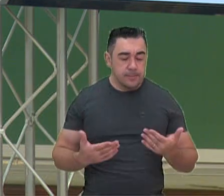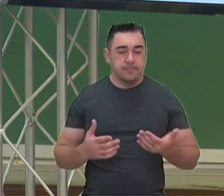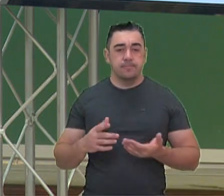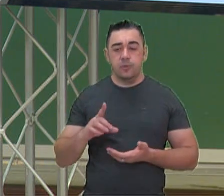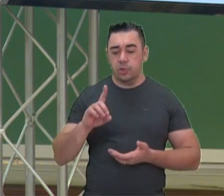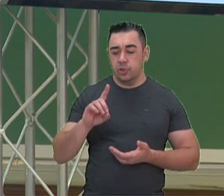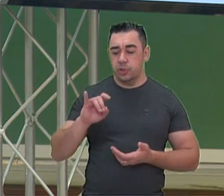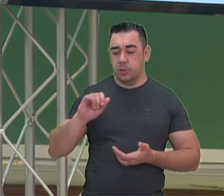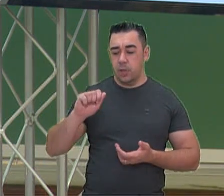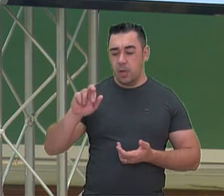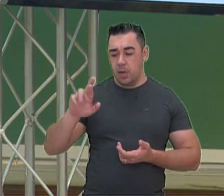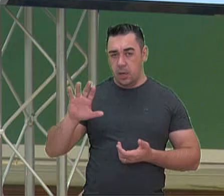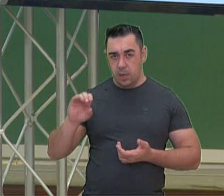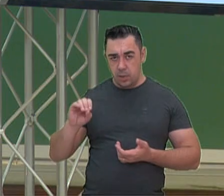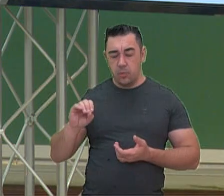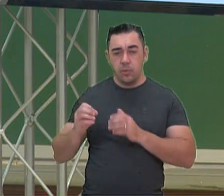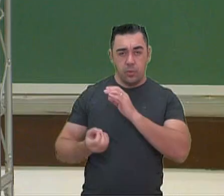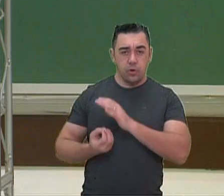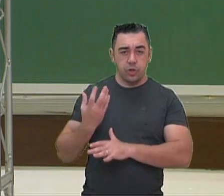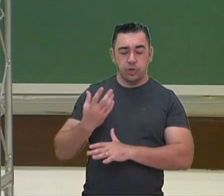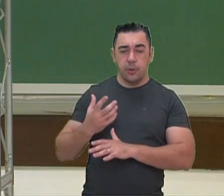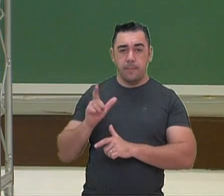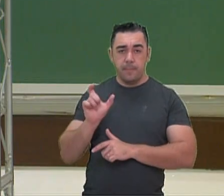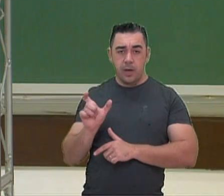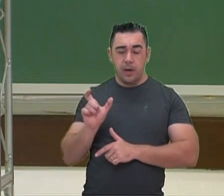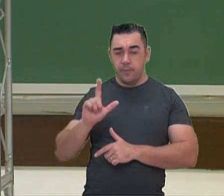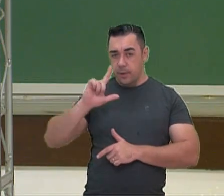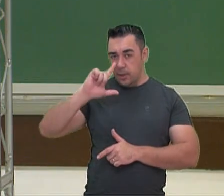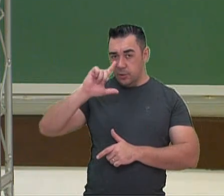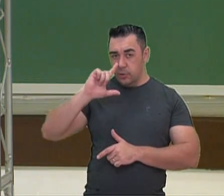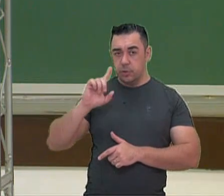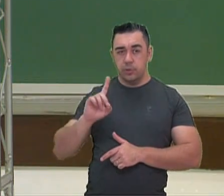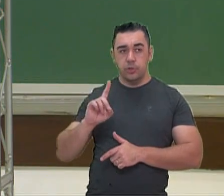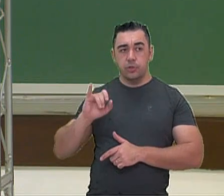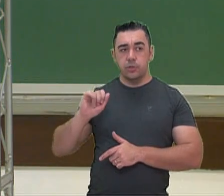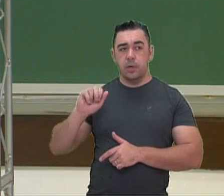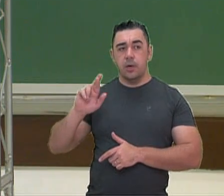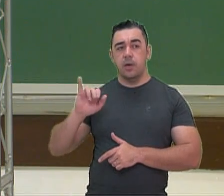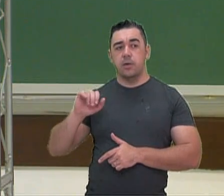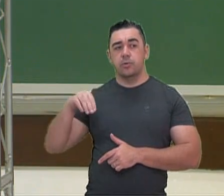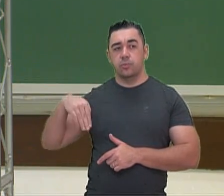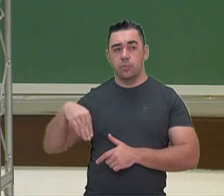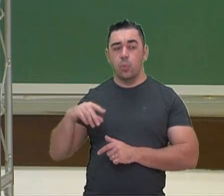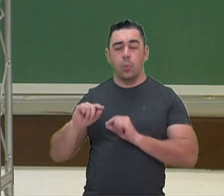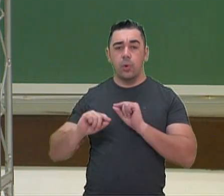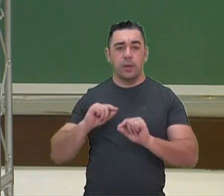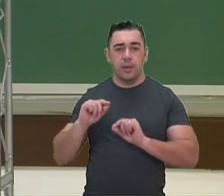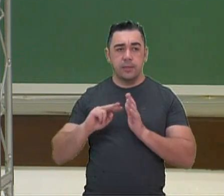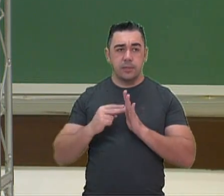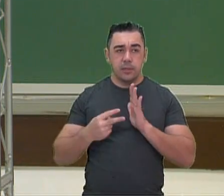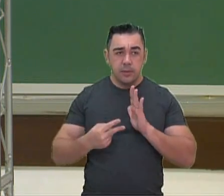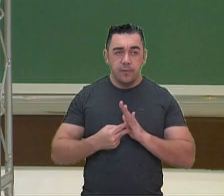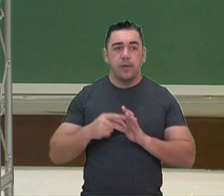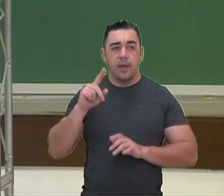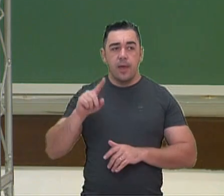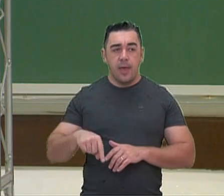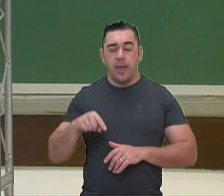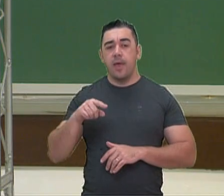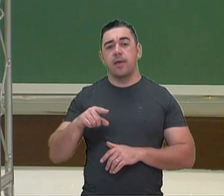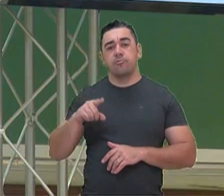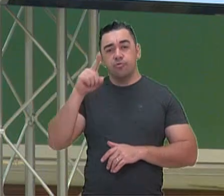diário deriva do latim diarium, cuja palavra faz referência a dia. É um tipo